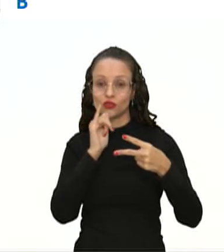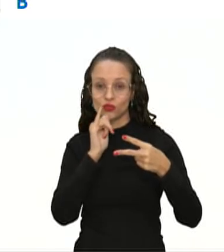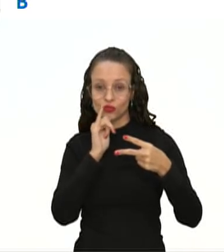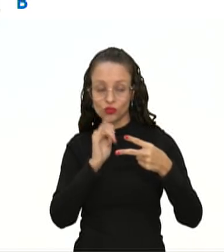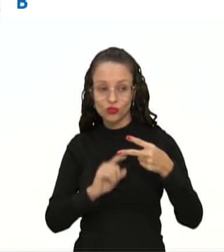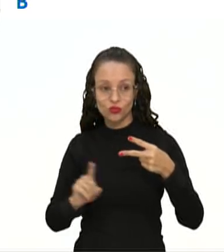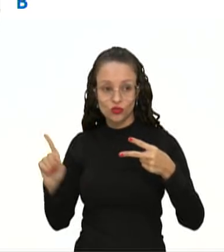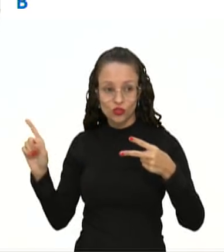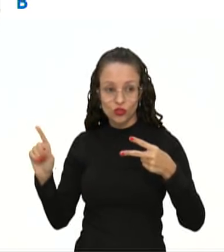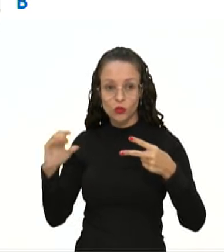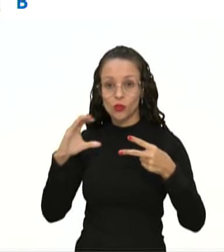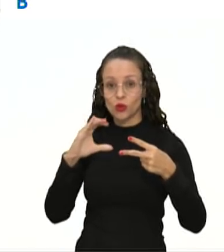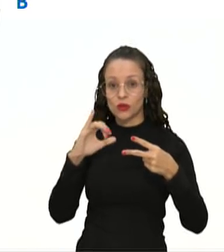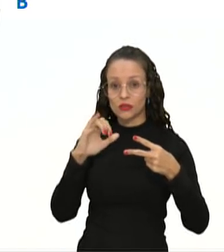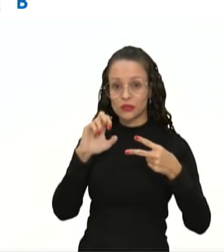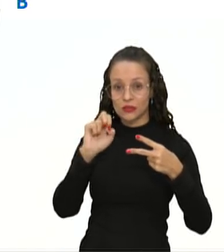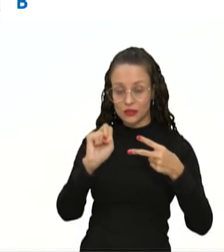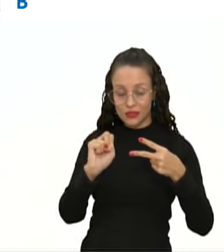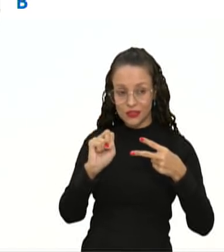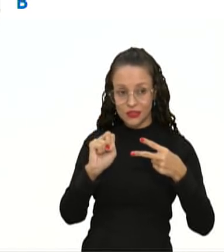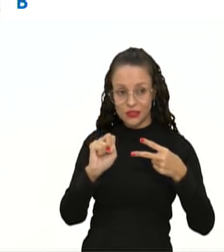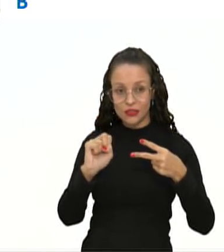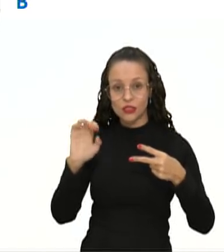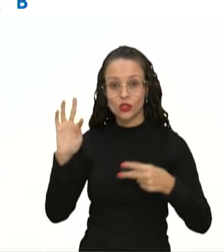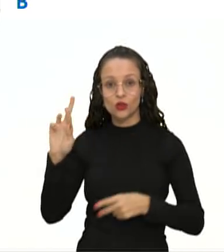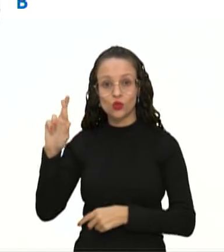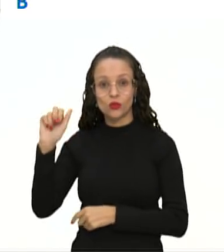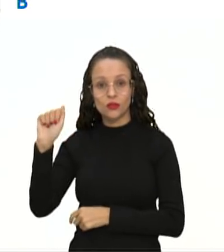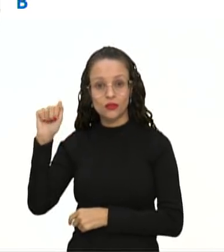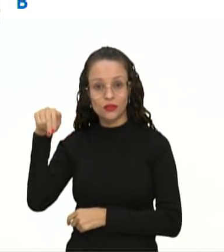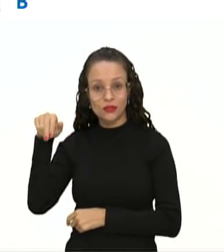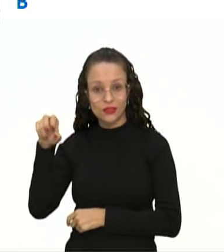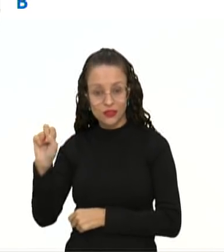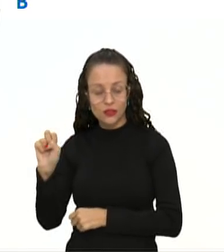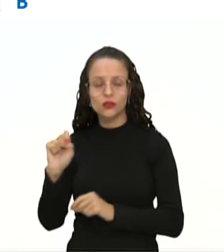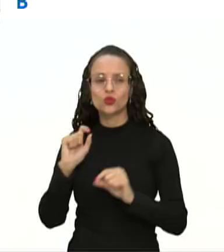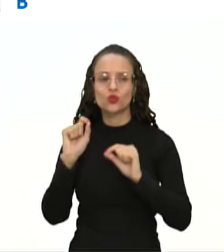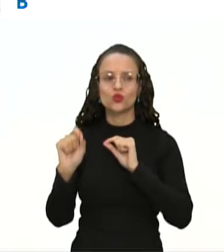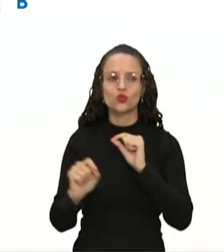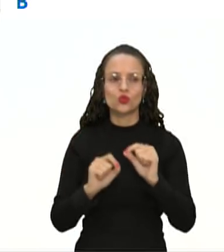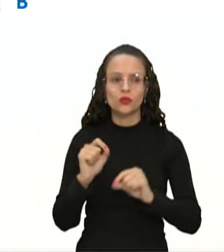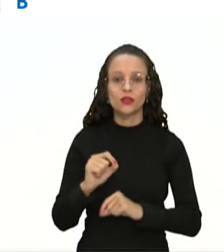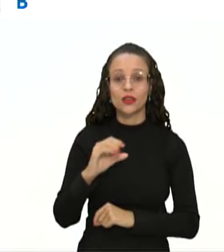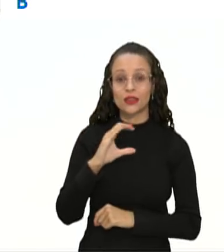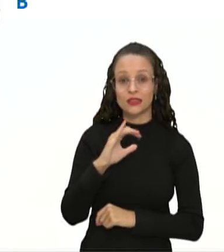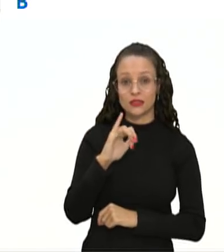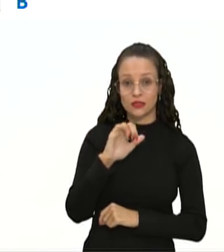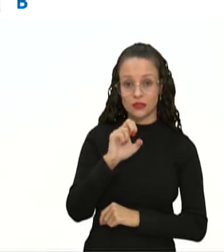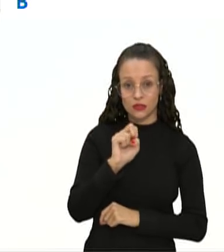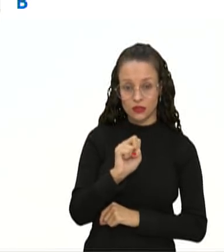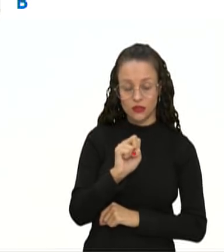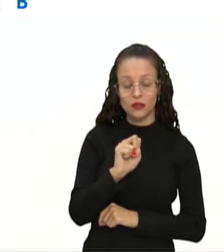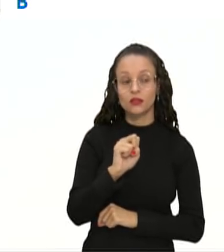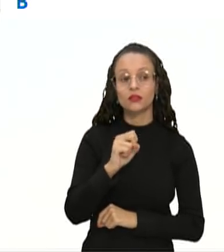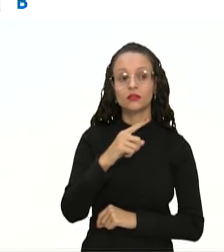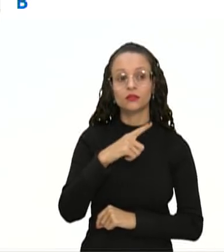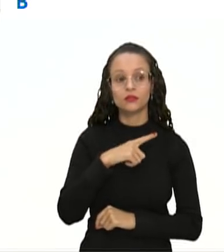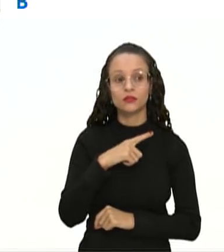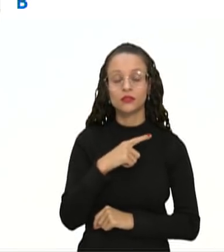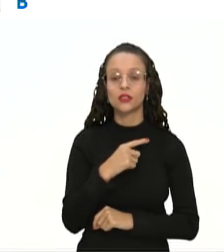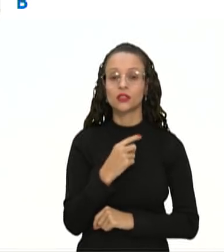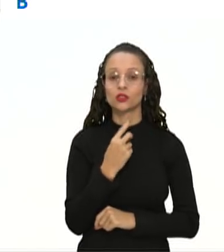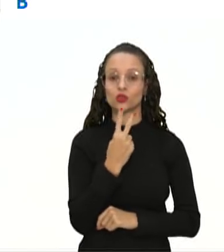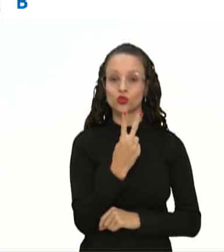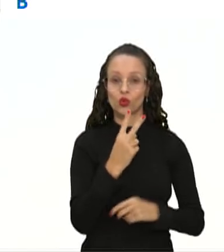heterozigoto cis e o heterozigoto trans. Qual que é a diferença disso? O cis, eu tenho aqui, ó, os